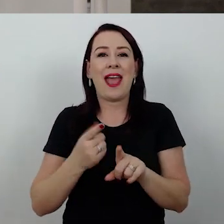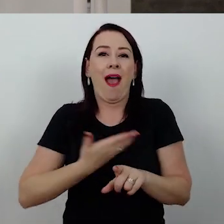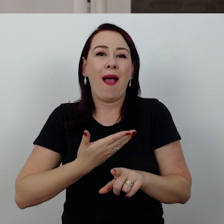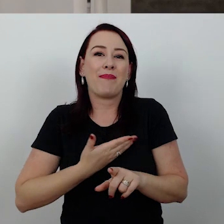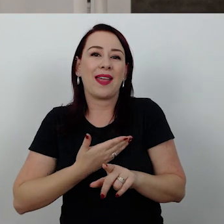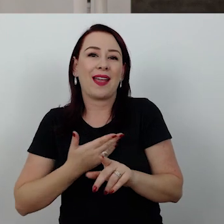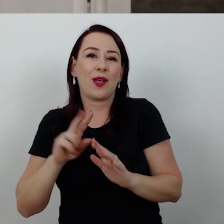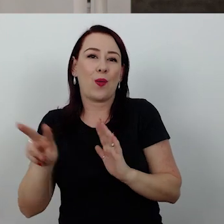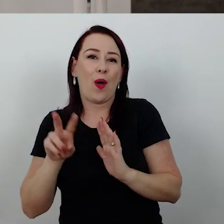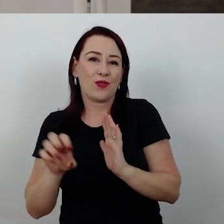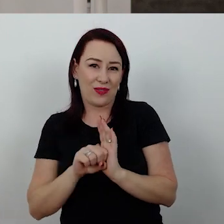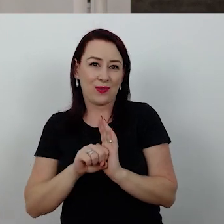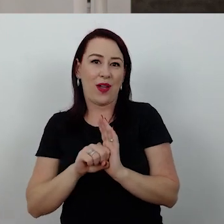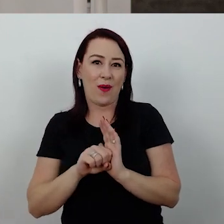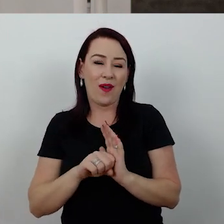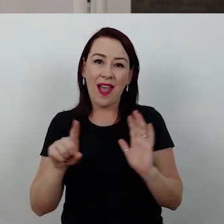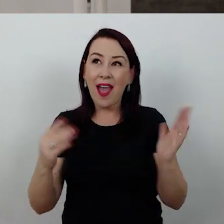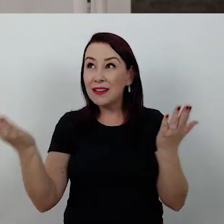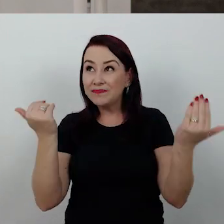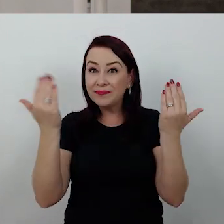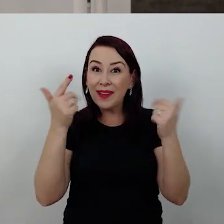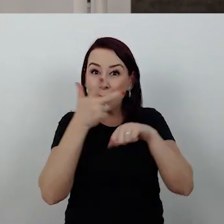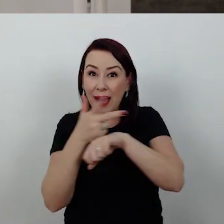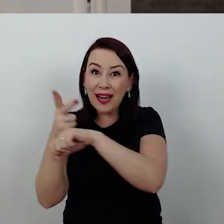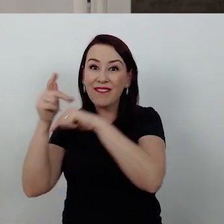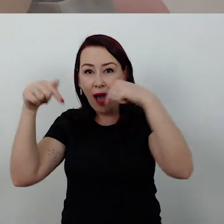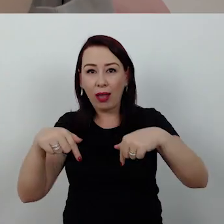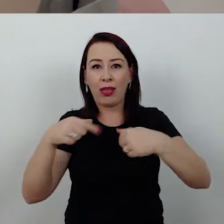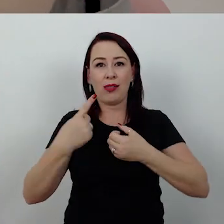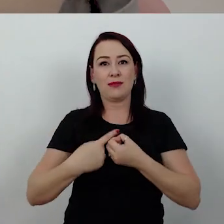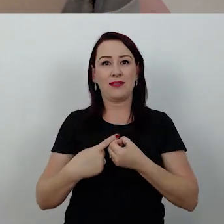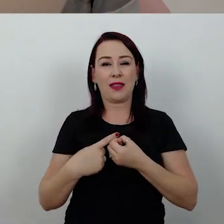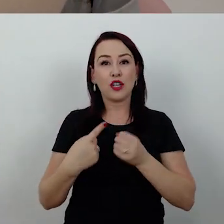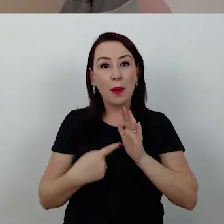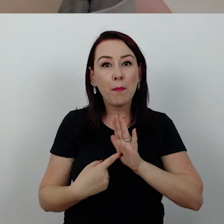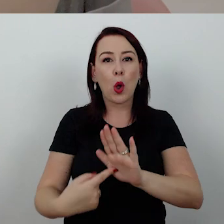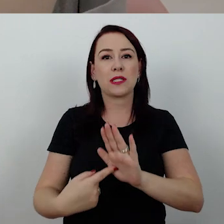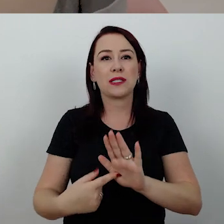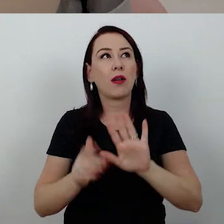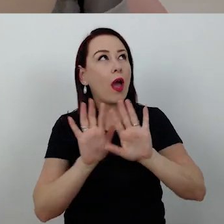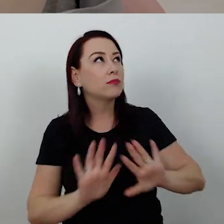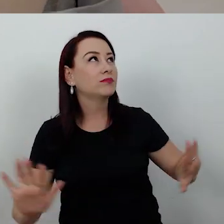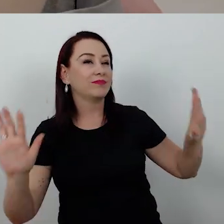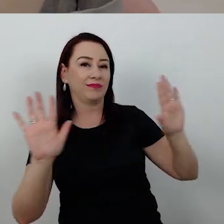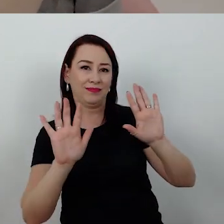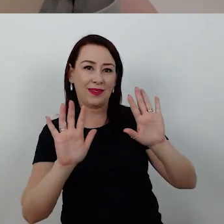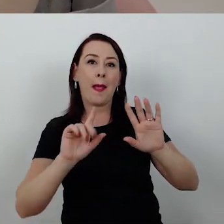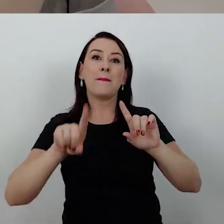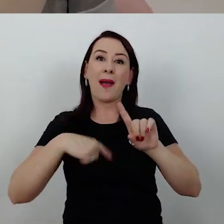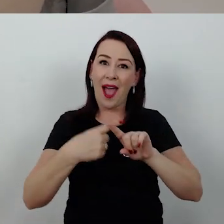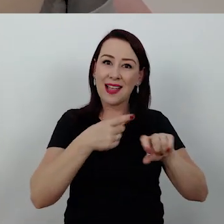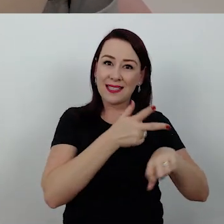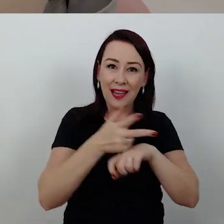como, né, o pessoal fala muito quando fala de Film Commission, e que dá esse espaço para essa